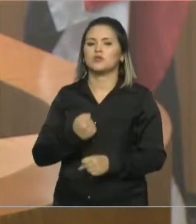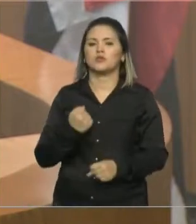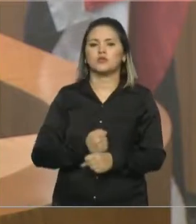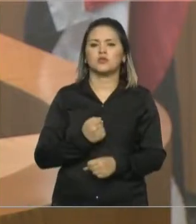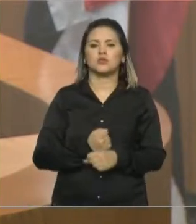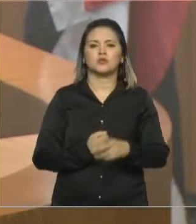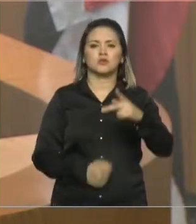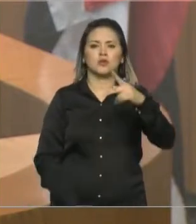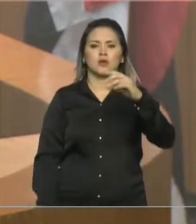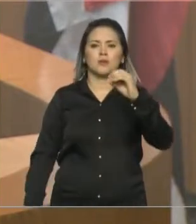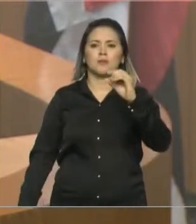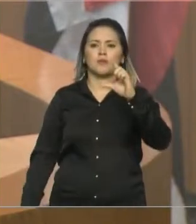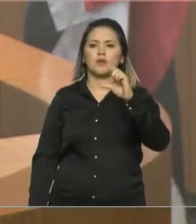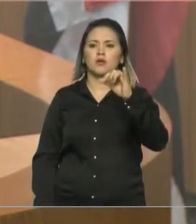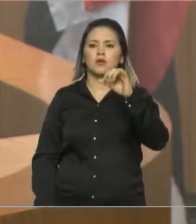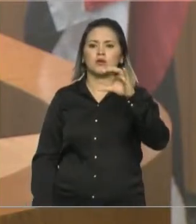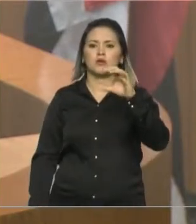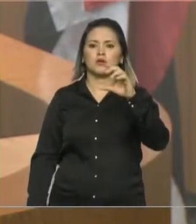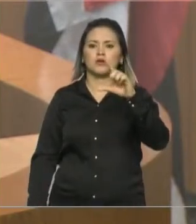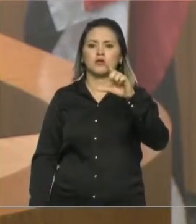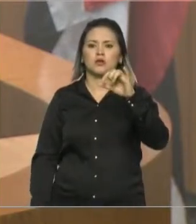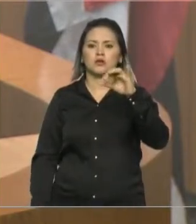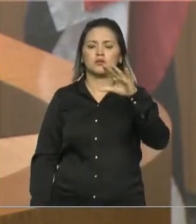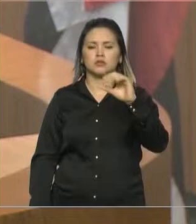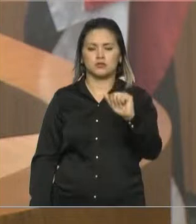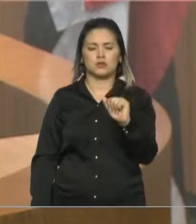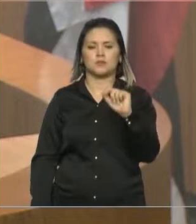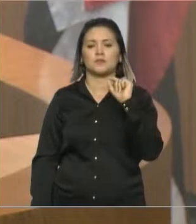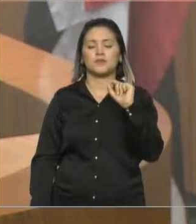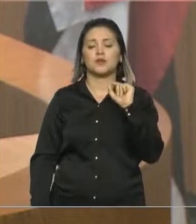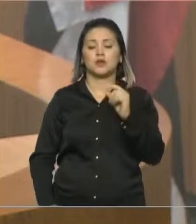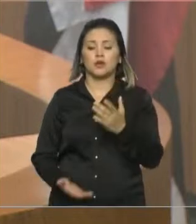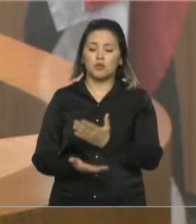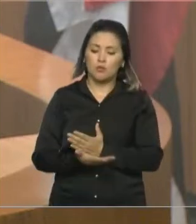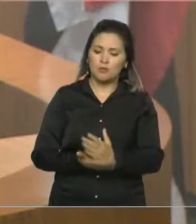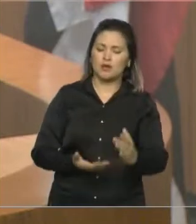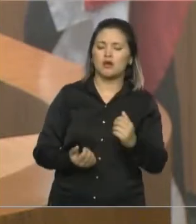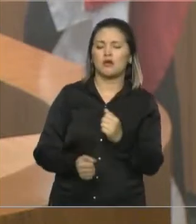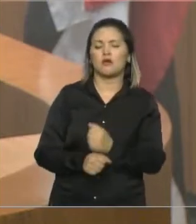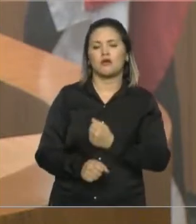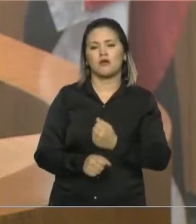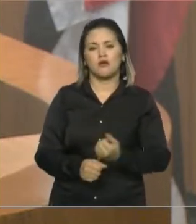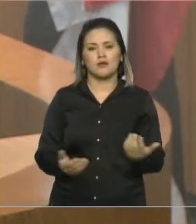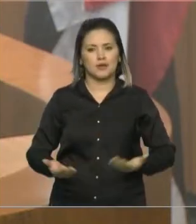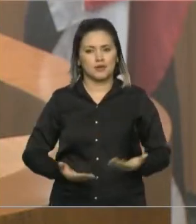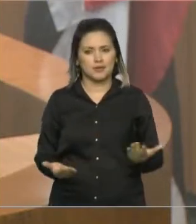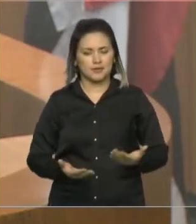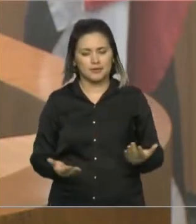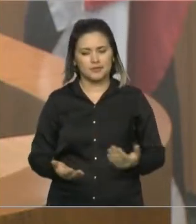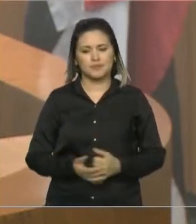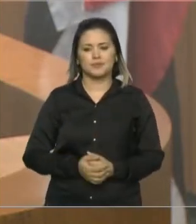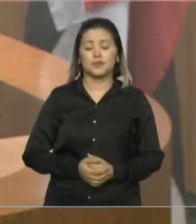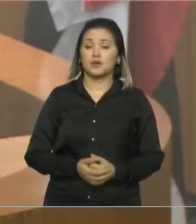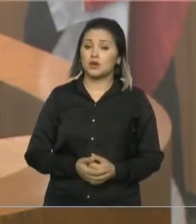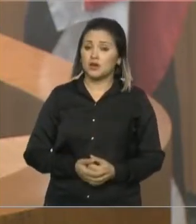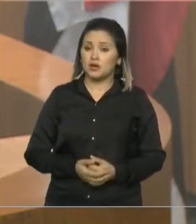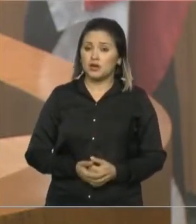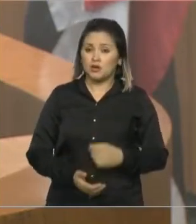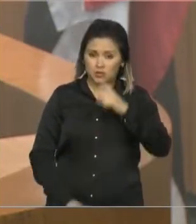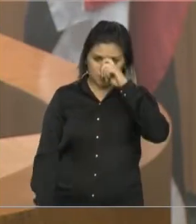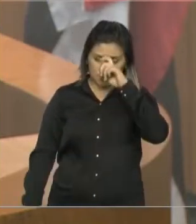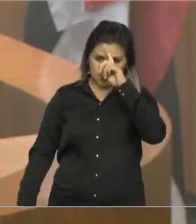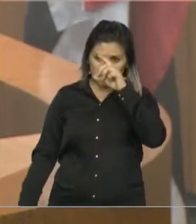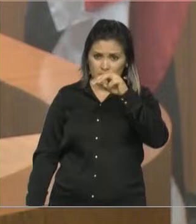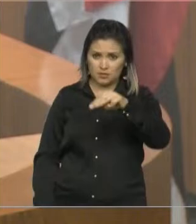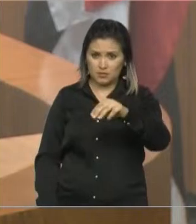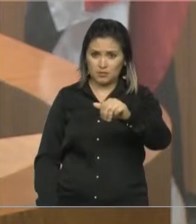implantar agora, tão bem conduzido por Vossa Excelência nesse processo. Hoje a gente tinha um hospital como o de Matões, que custava